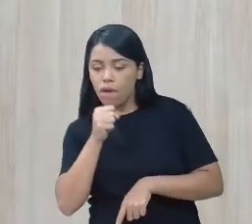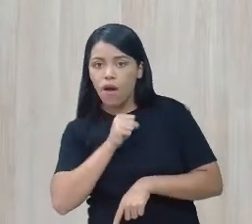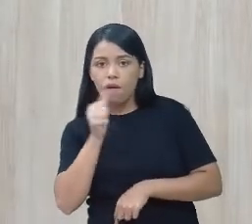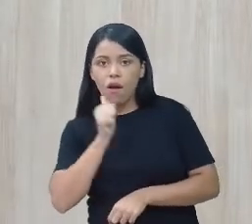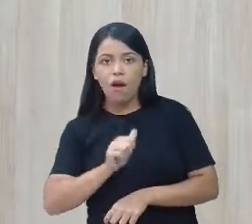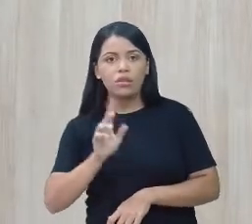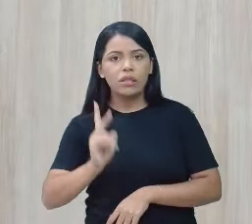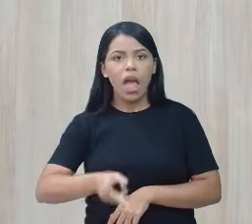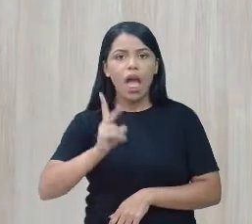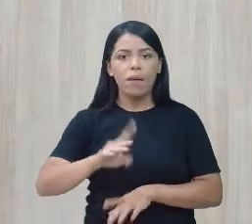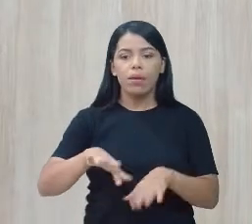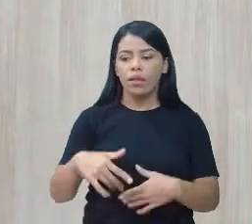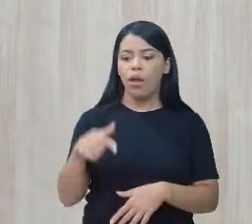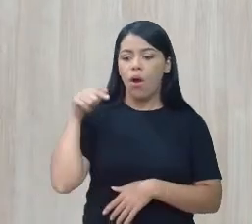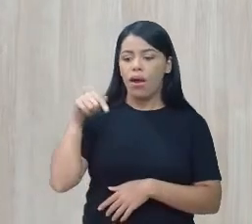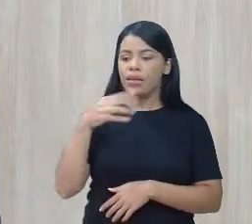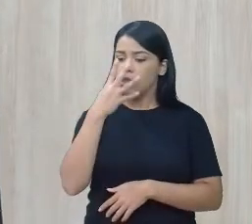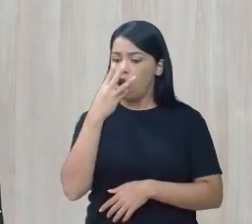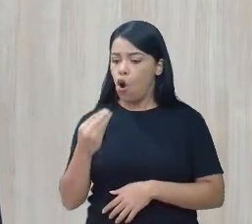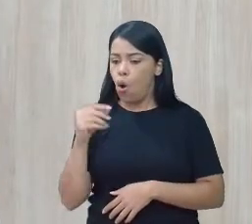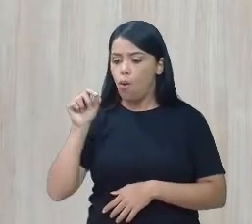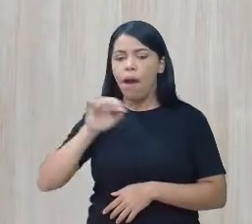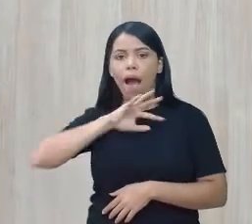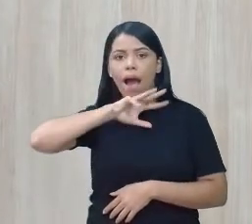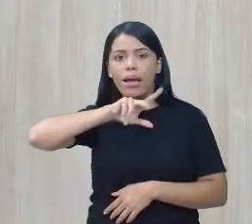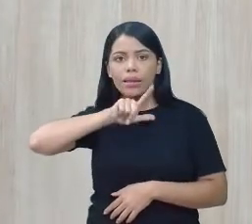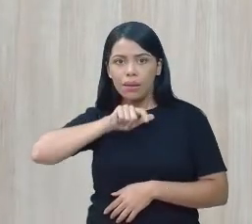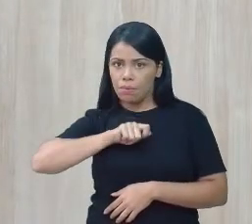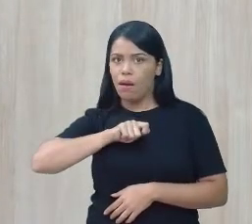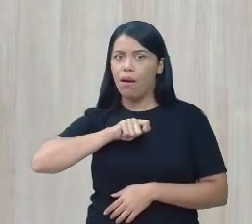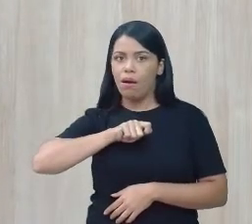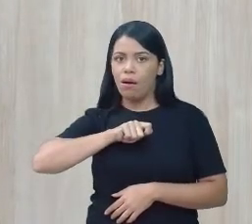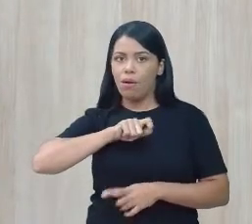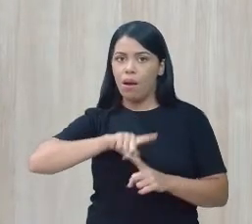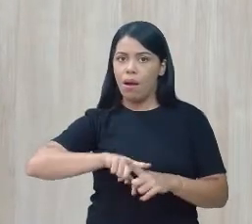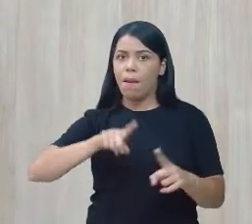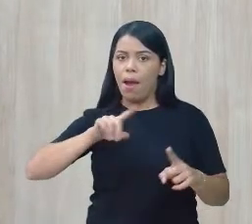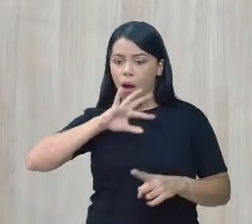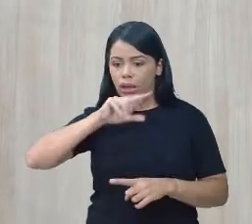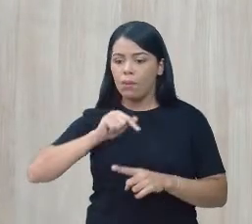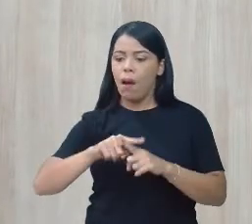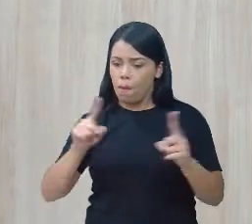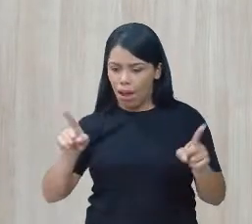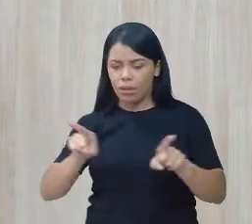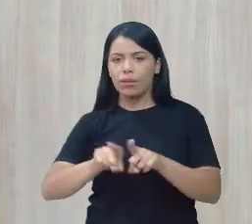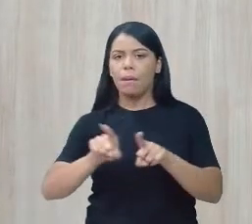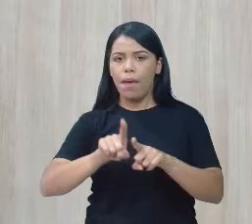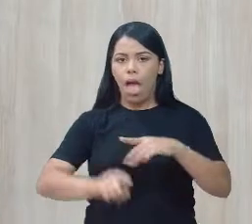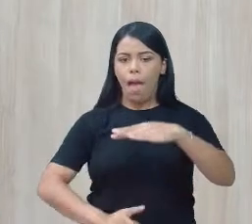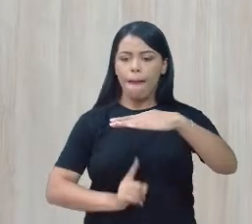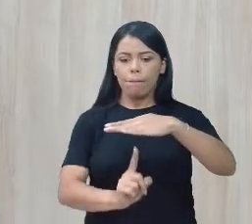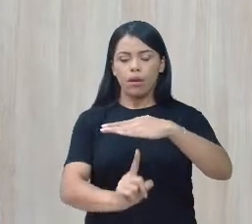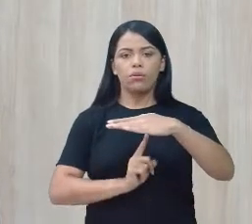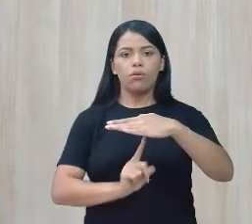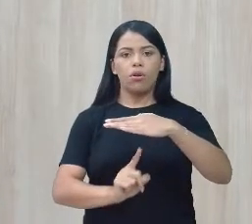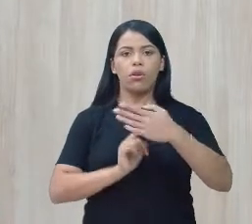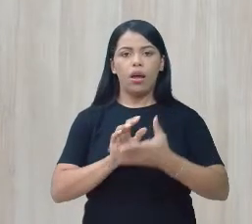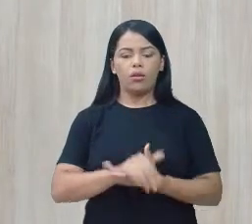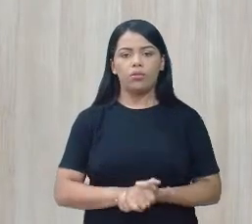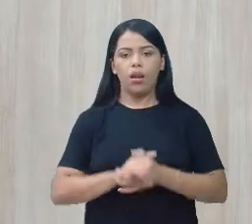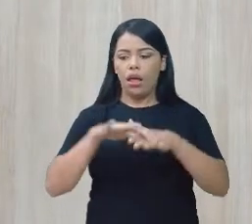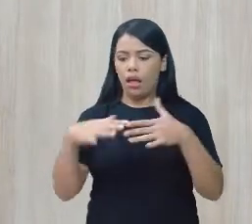esse lobo, ele também é uma personagem, embora o lobo seja um animal, né? O lobo que a gente